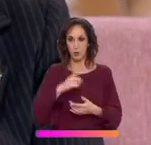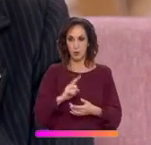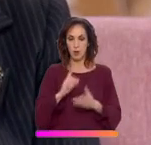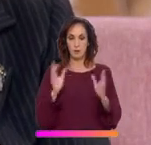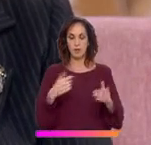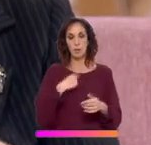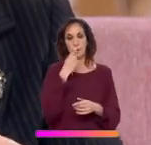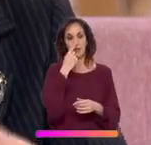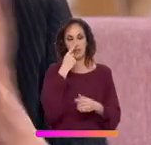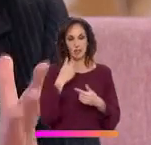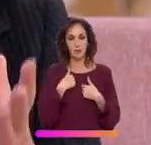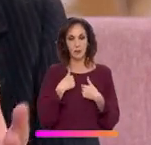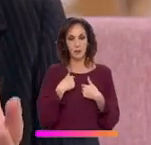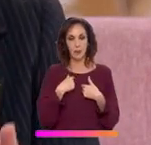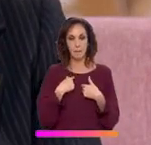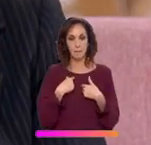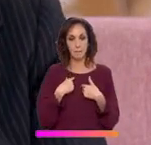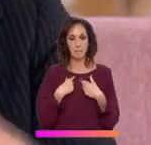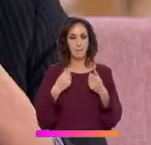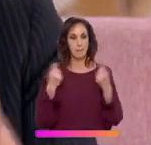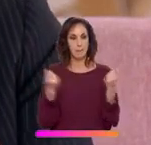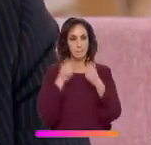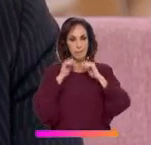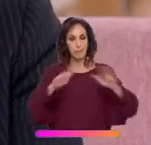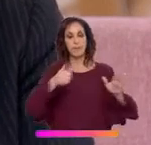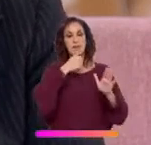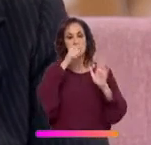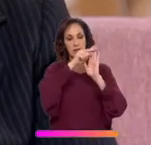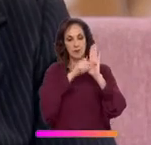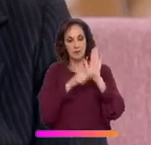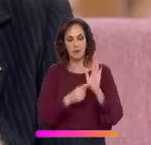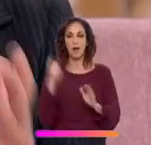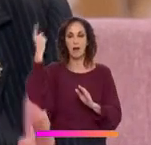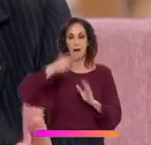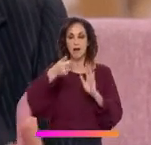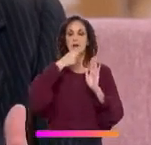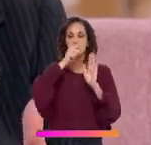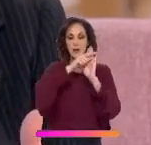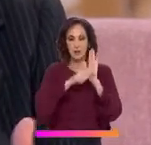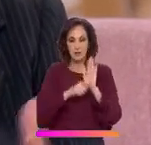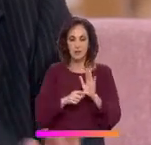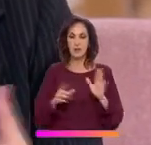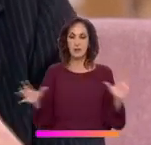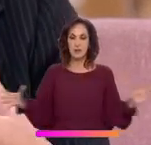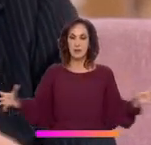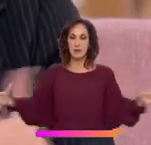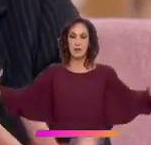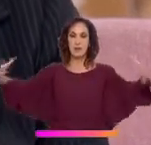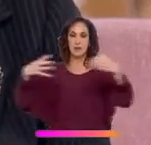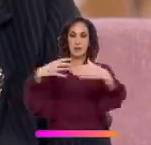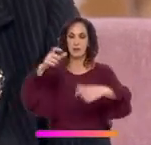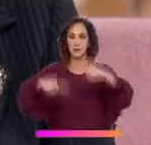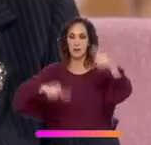por divulgar medidas, implementar medidas que abranjam ao mesmo tempo muita gente. É por isso que sou de